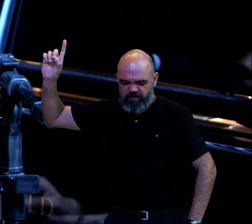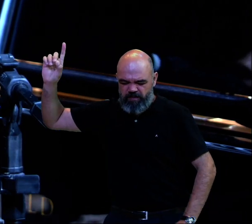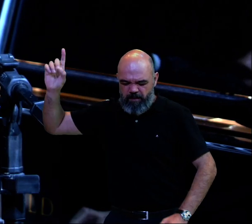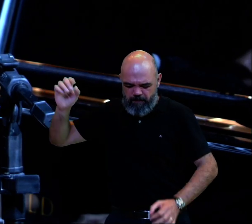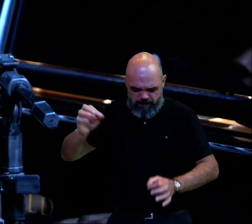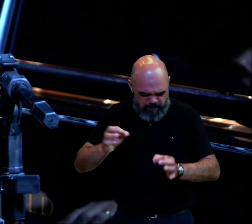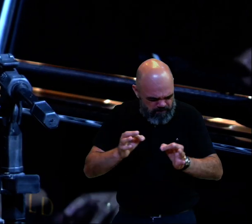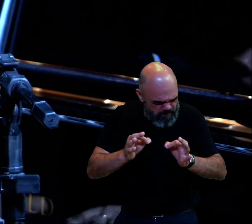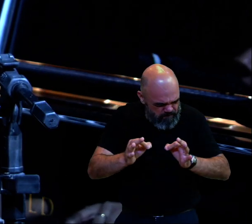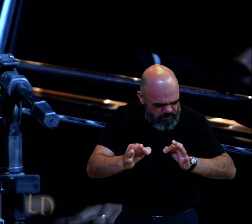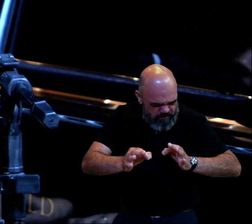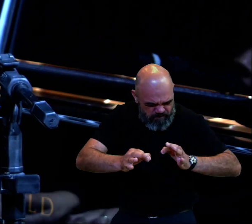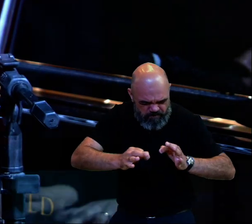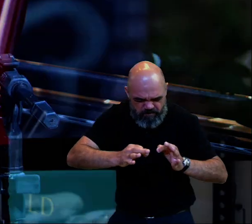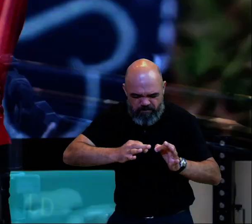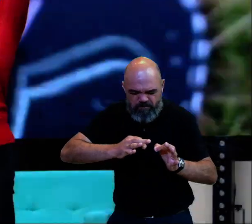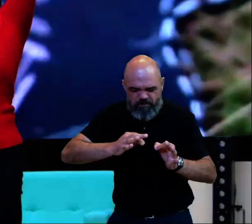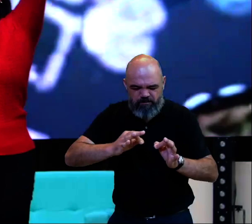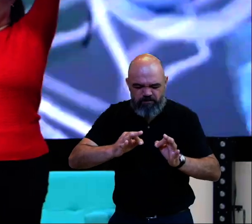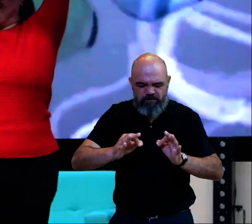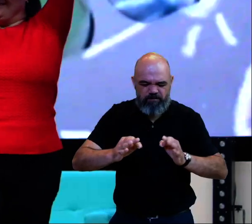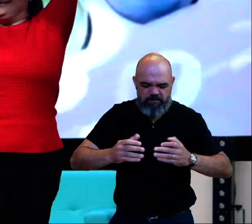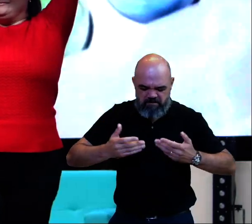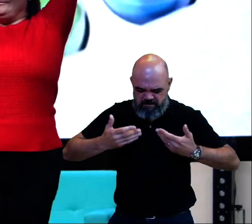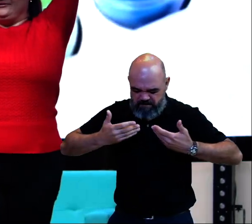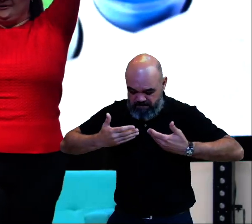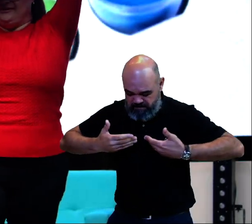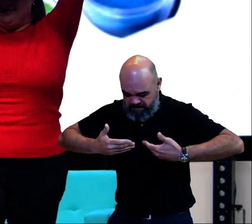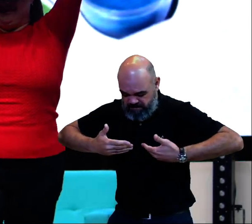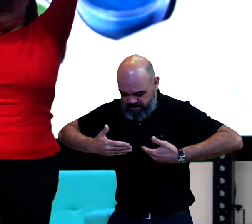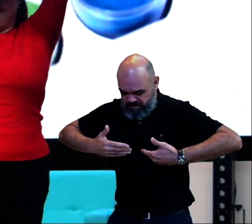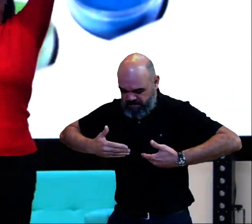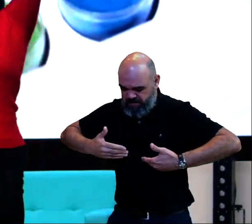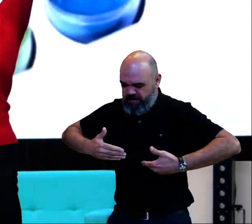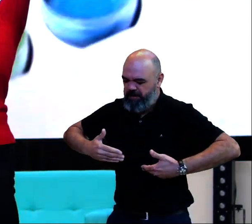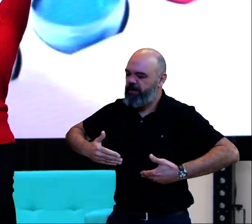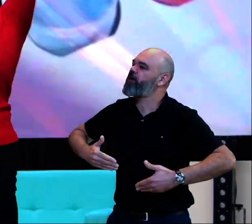instrumentista e eu soprado por ti.